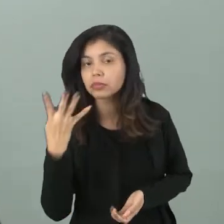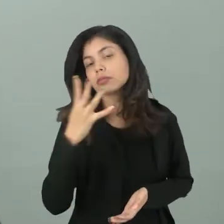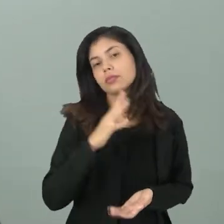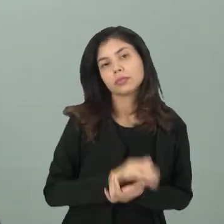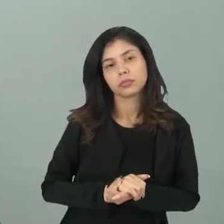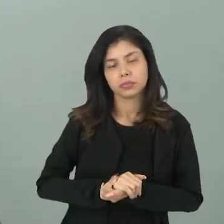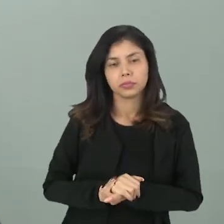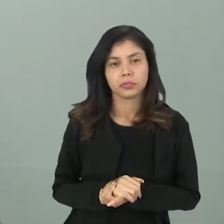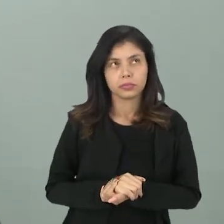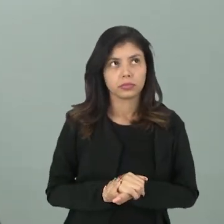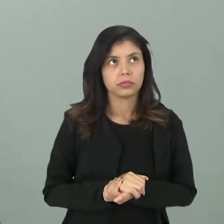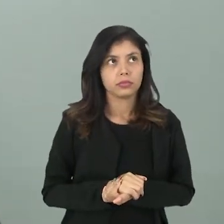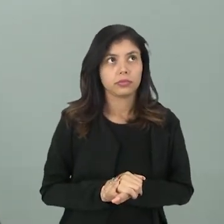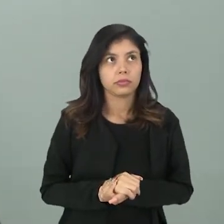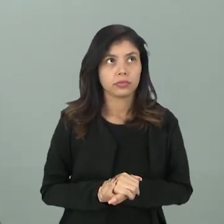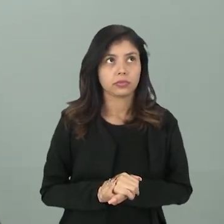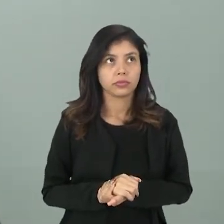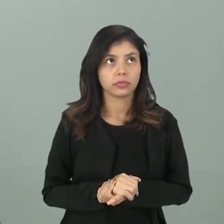quantidade